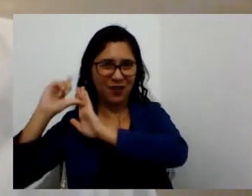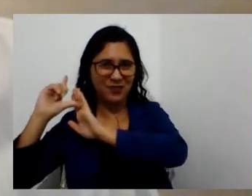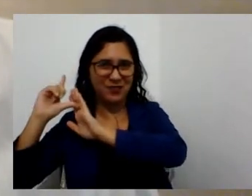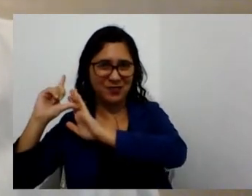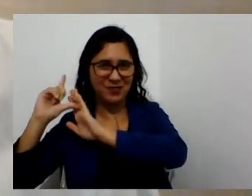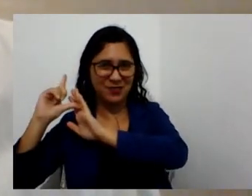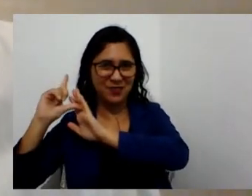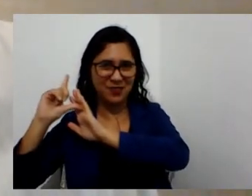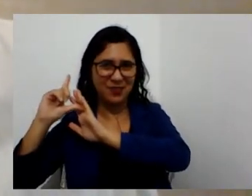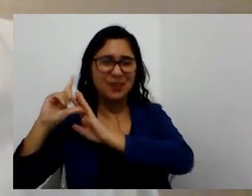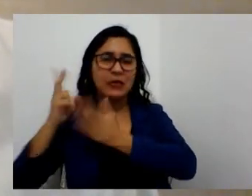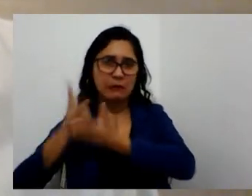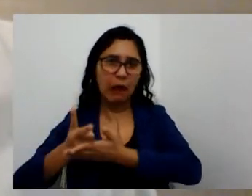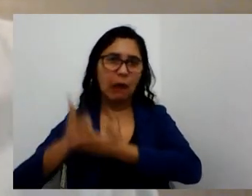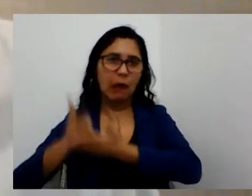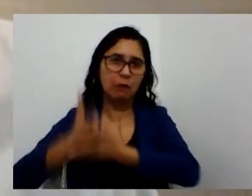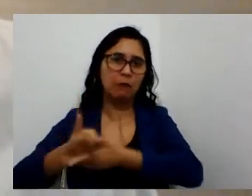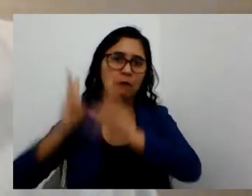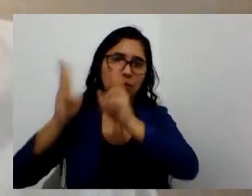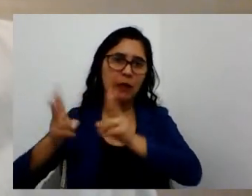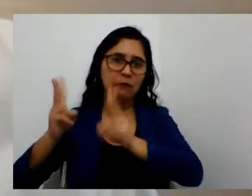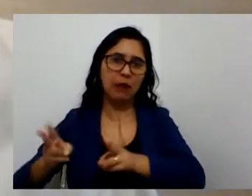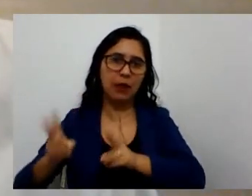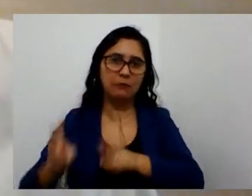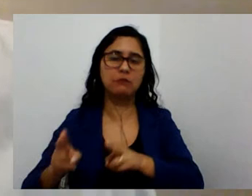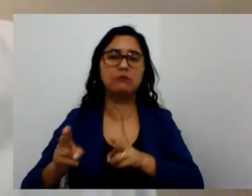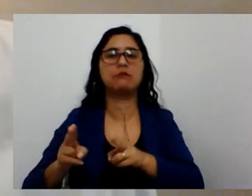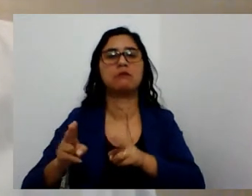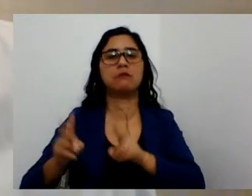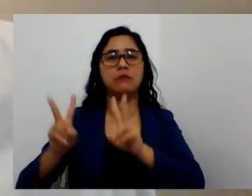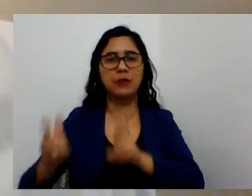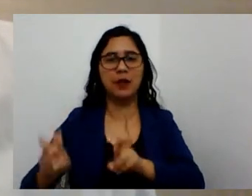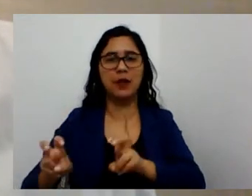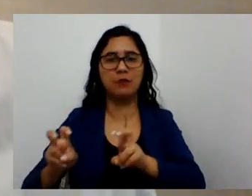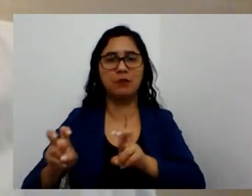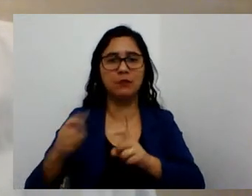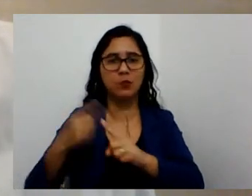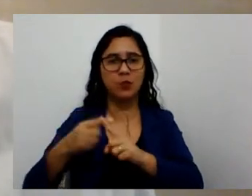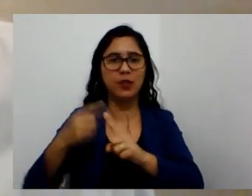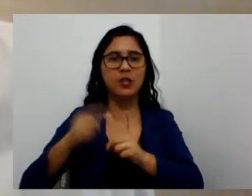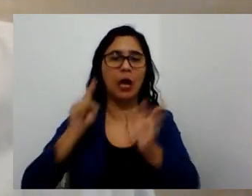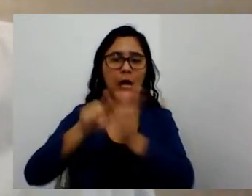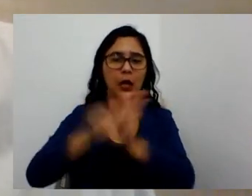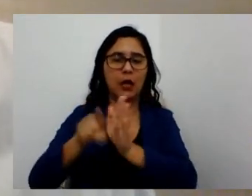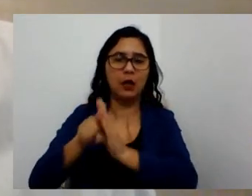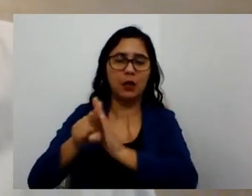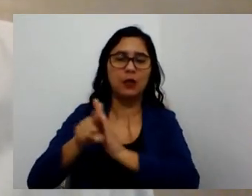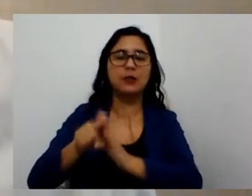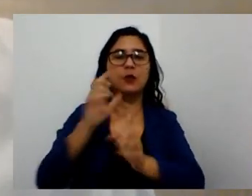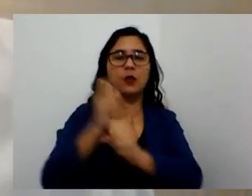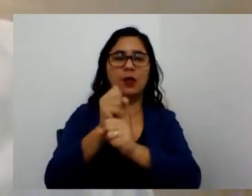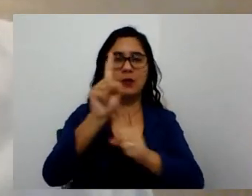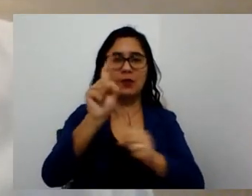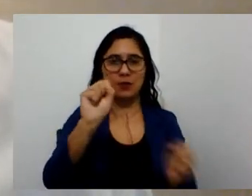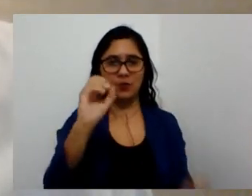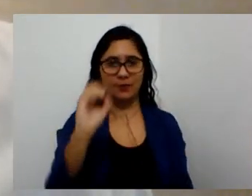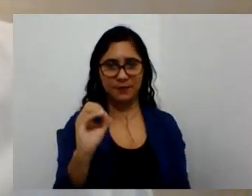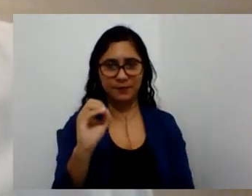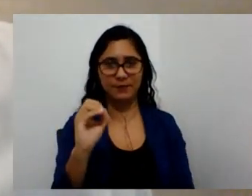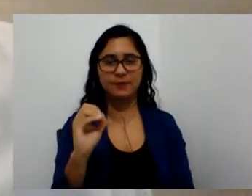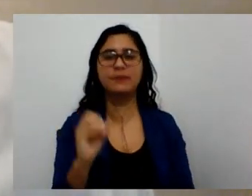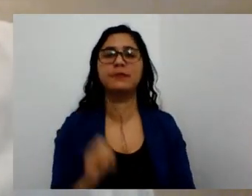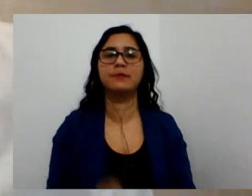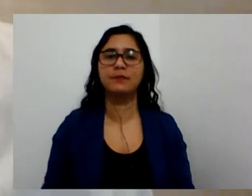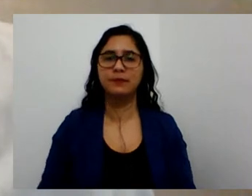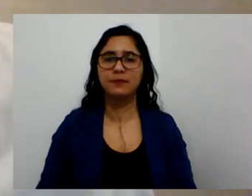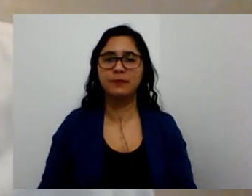foram reiteradas para este debate nas 180 questões que nós recebemos, né? De acordo com